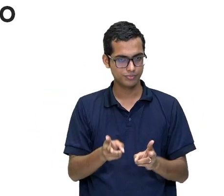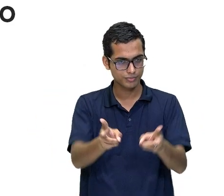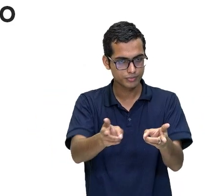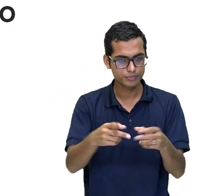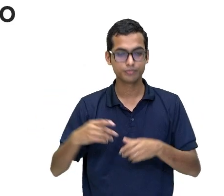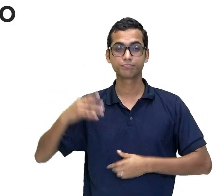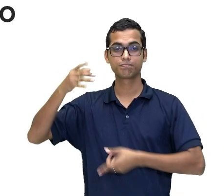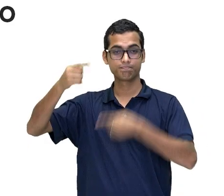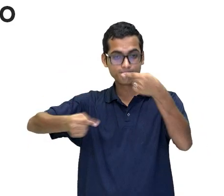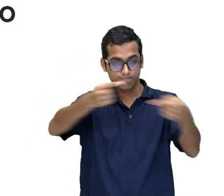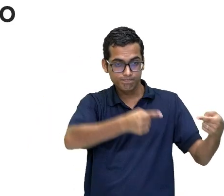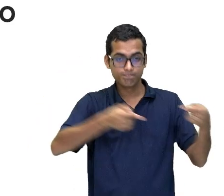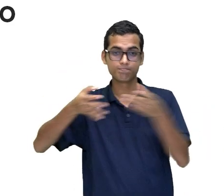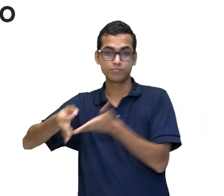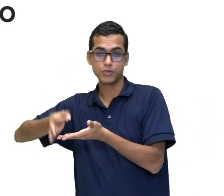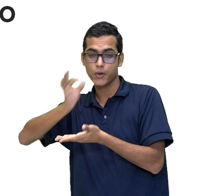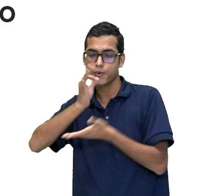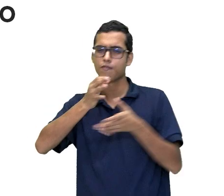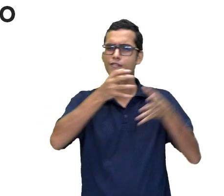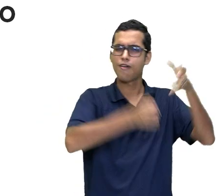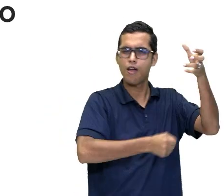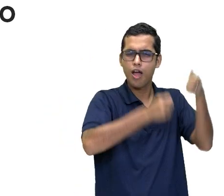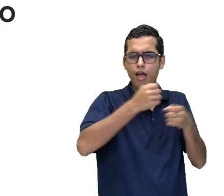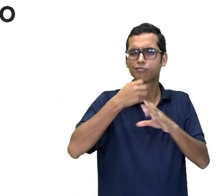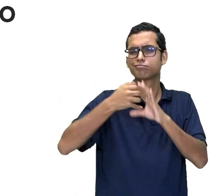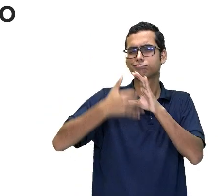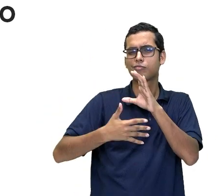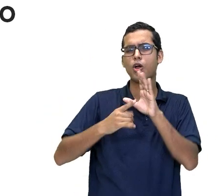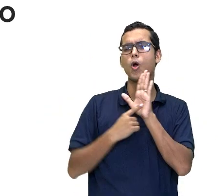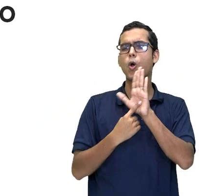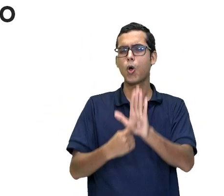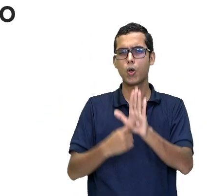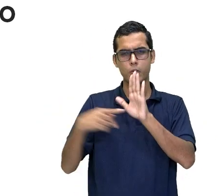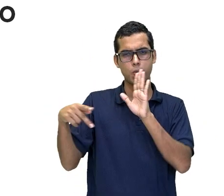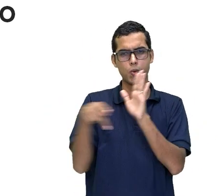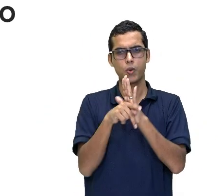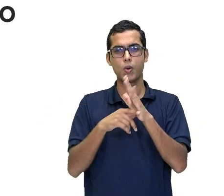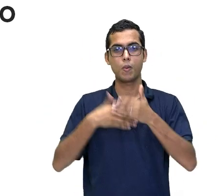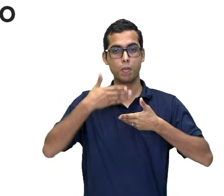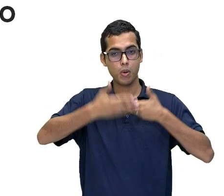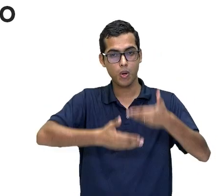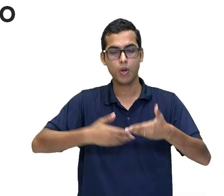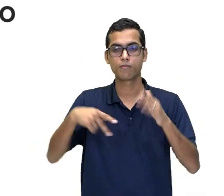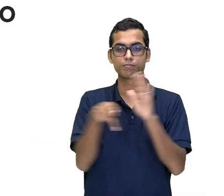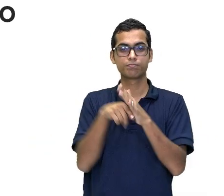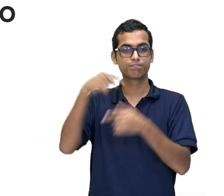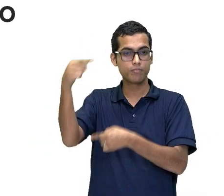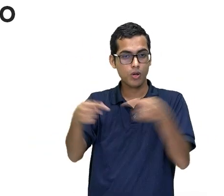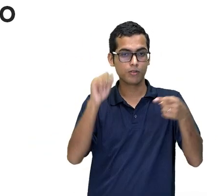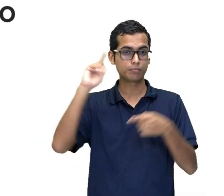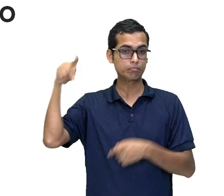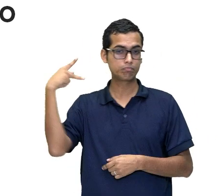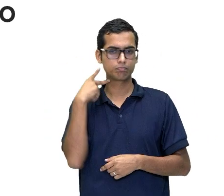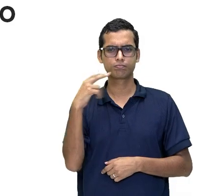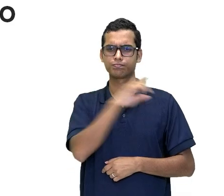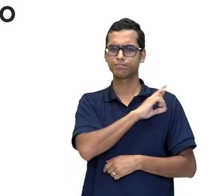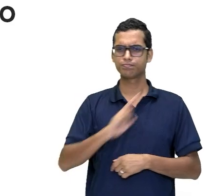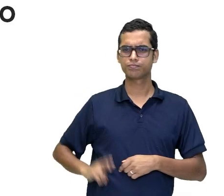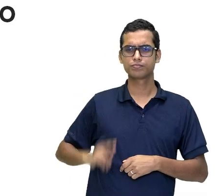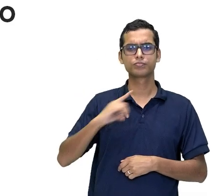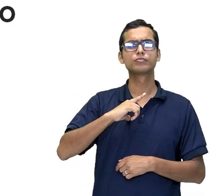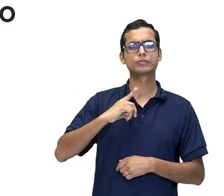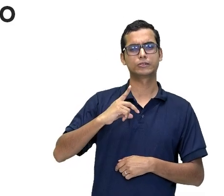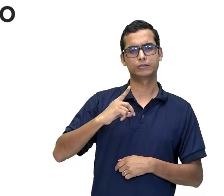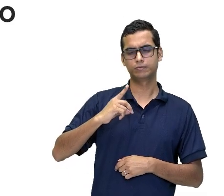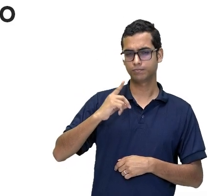uma expressão utilizada para caracterizar um procedimento político típico da República Velha. Esse